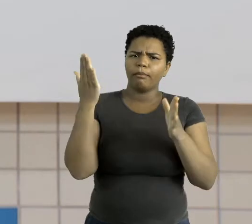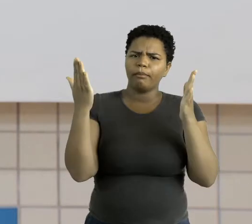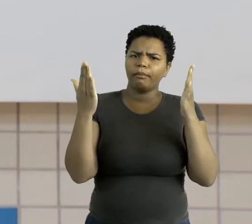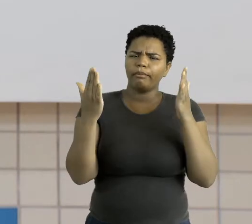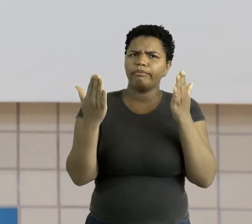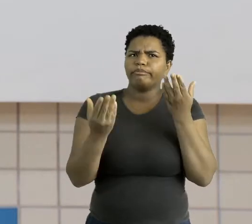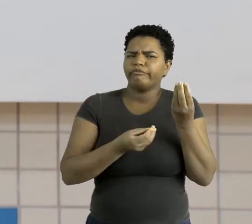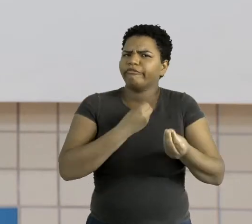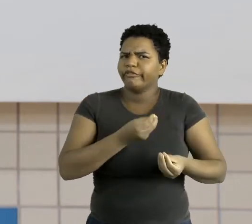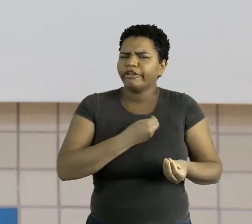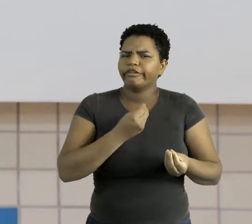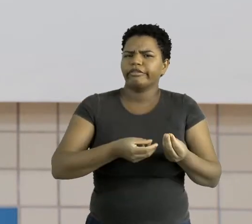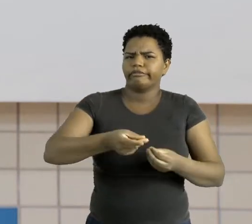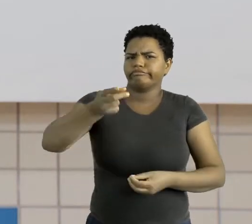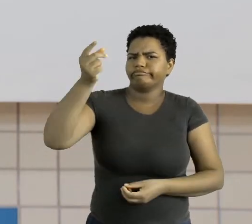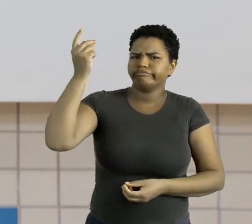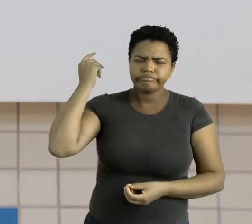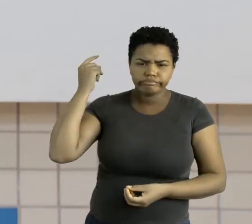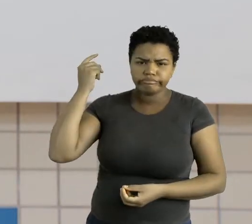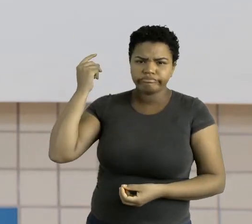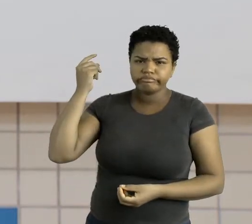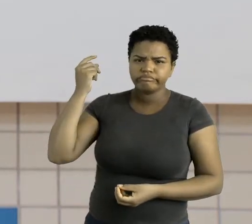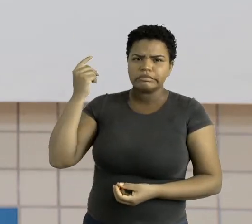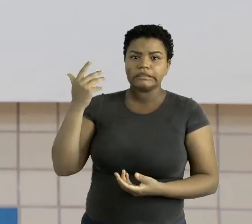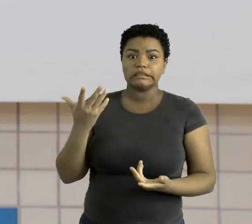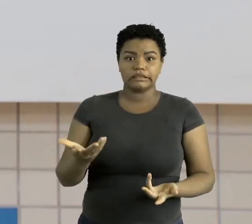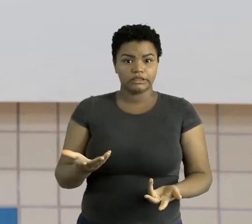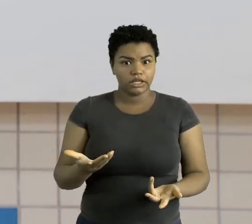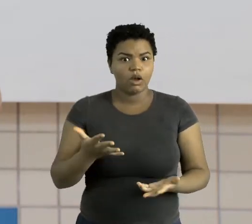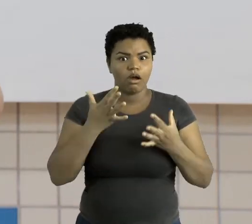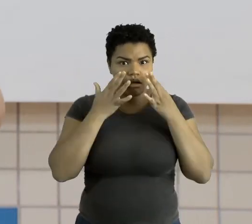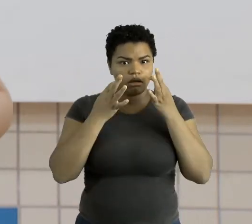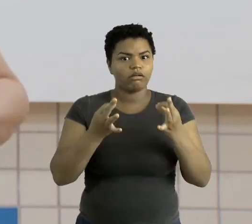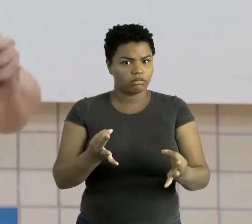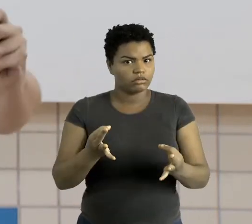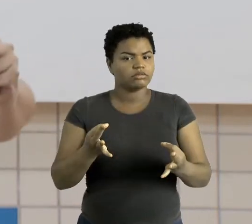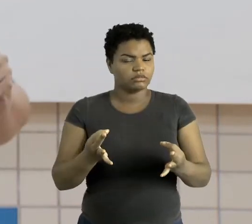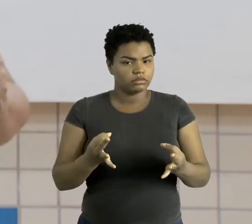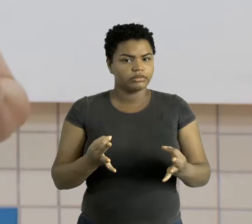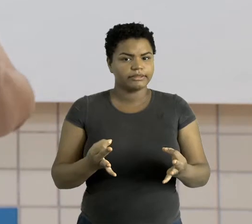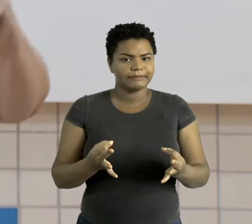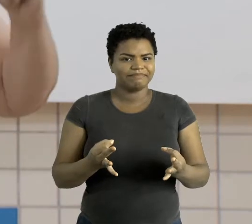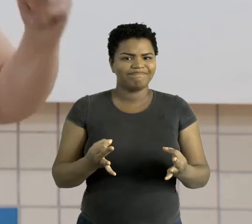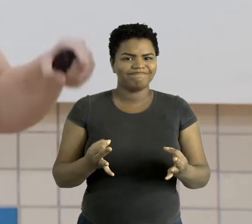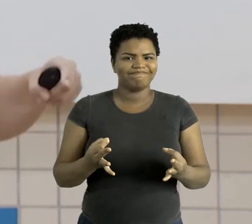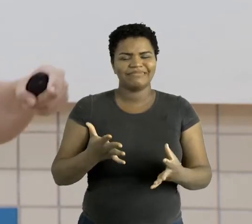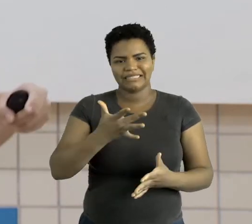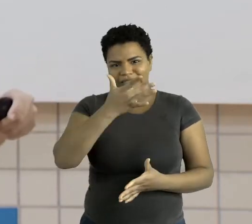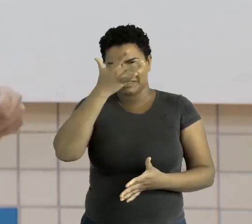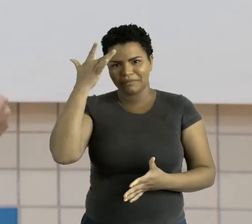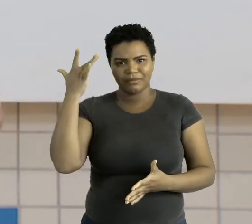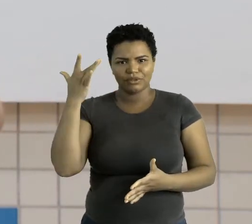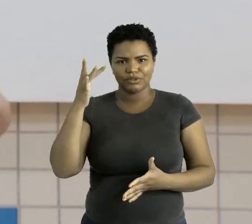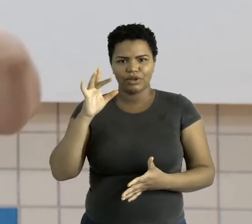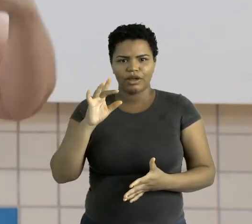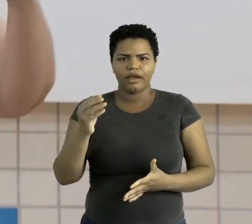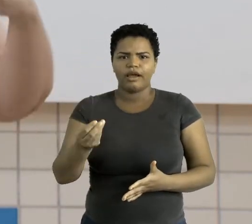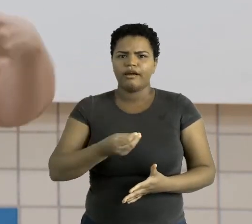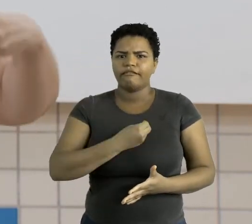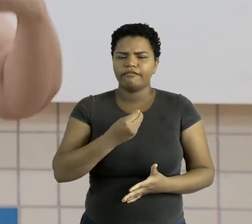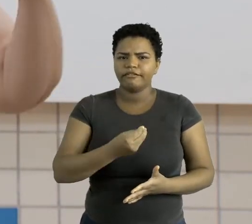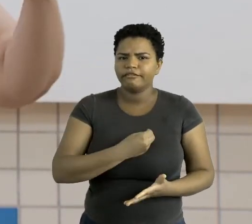antigamente? Aí que está um detalhe, minha gente, presta atenção. Essas pessoas não viviam só antigamente,